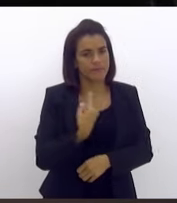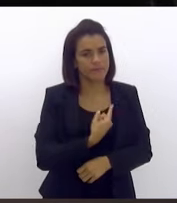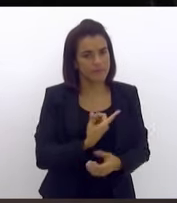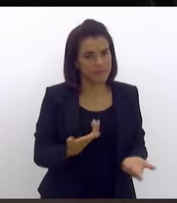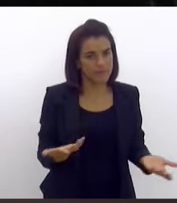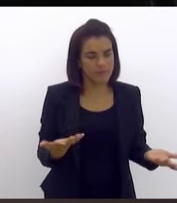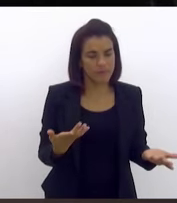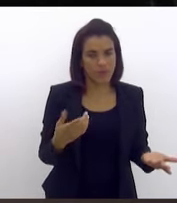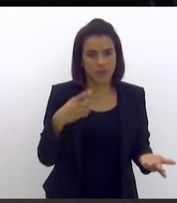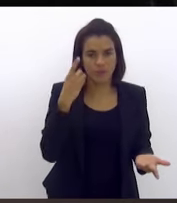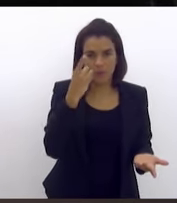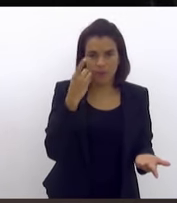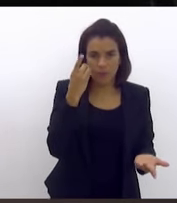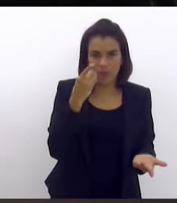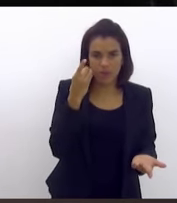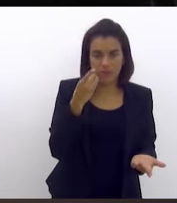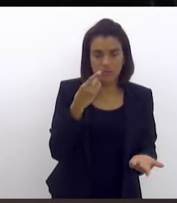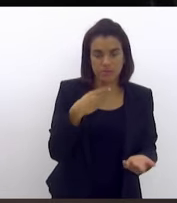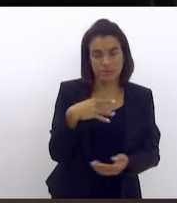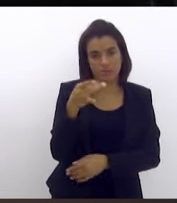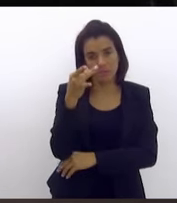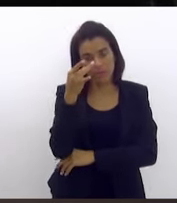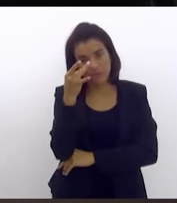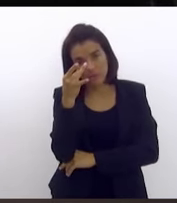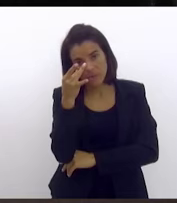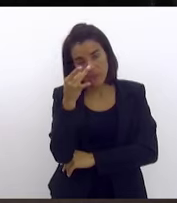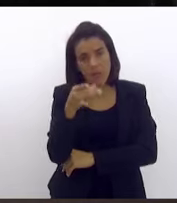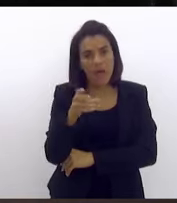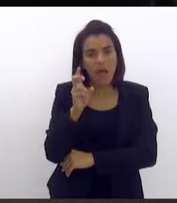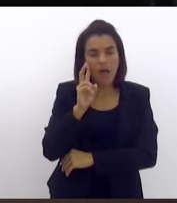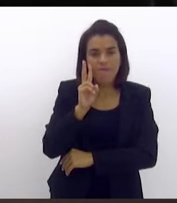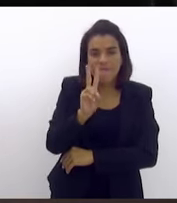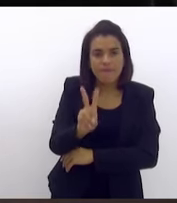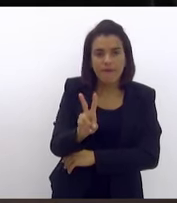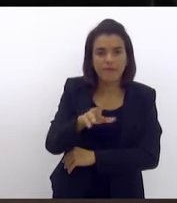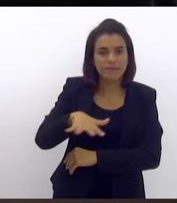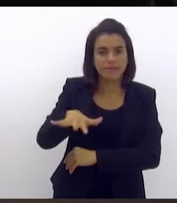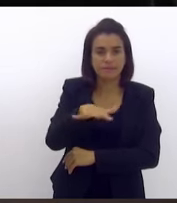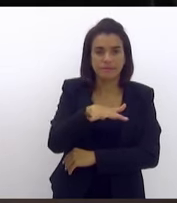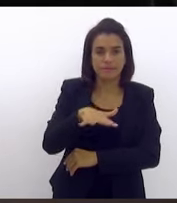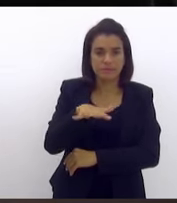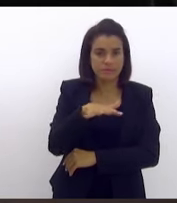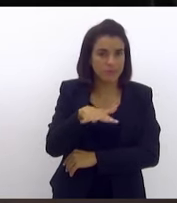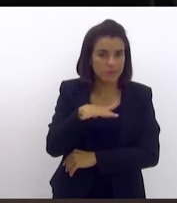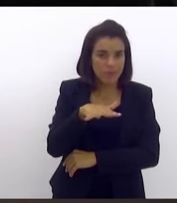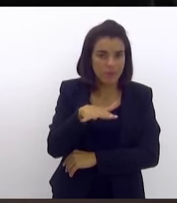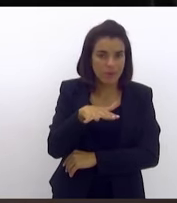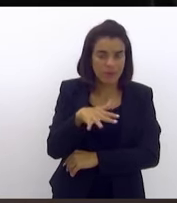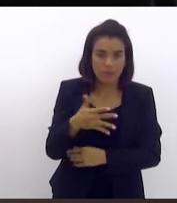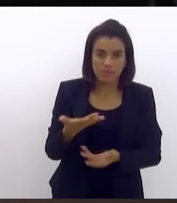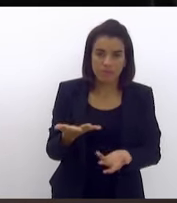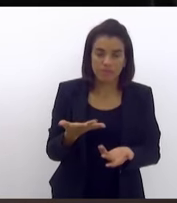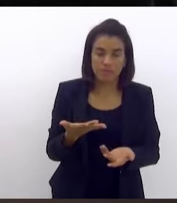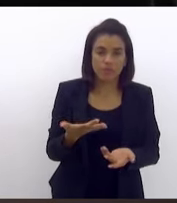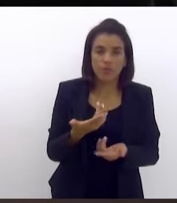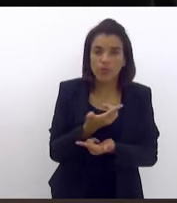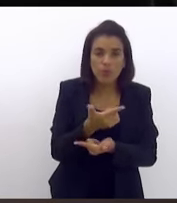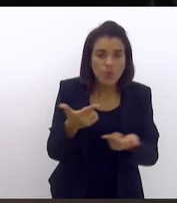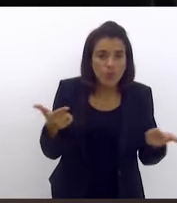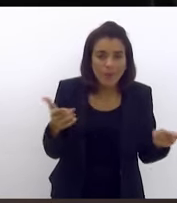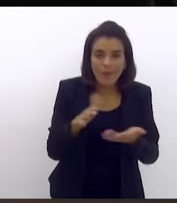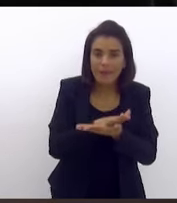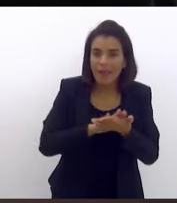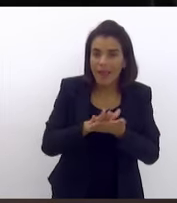do Parlamento, de assistir, ficar assistindo a essas tipos de situações e que as coisas não acontecem. Não está acontecendo